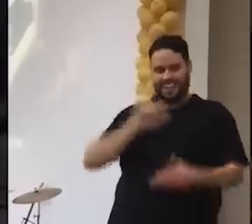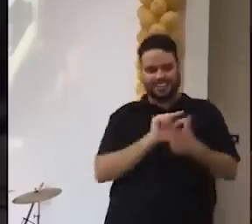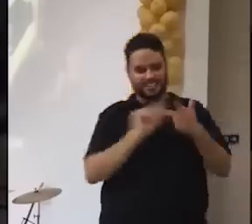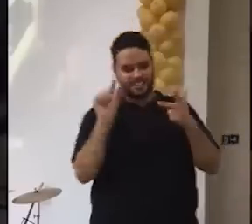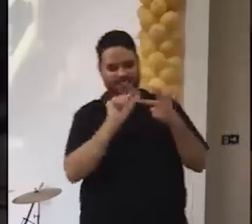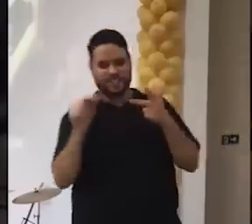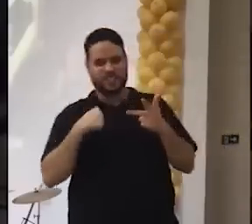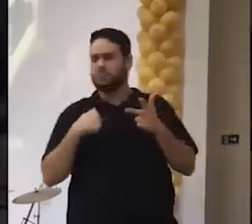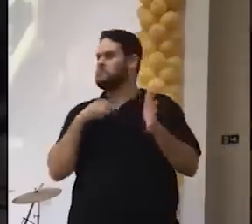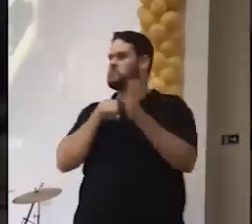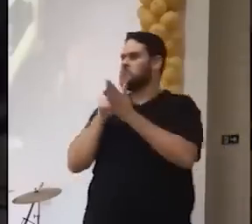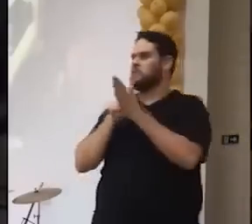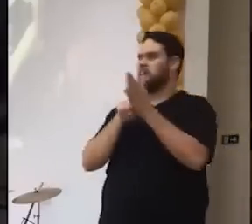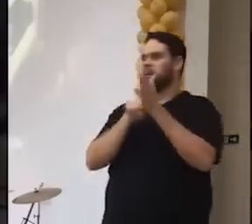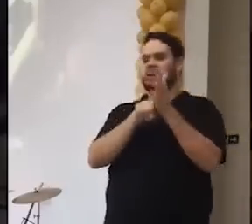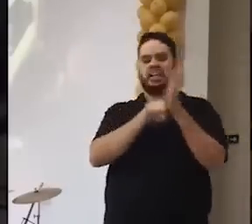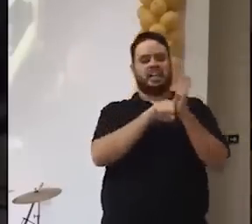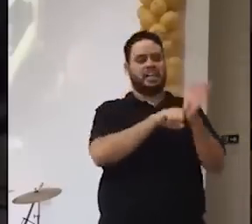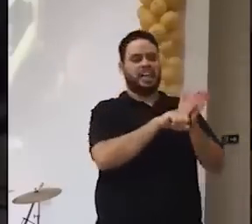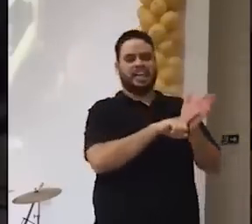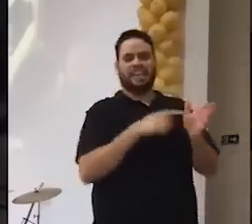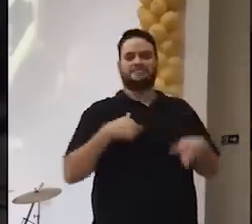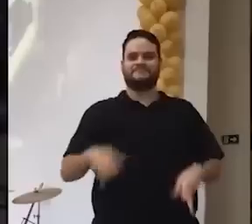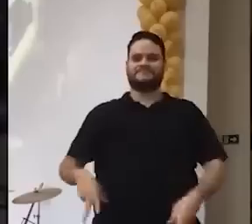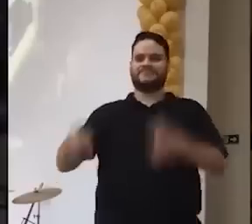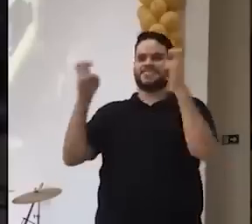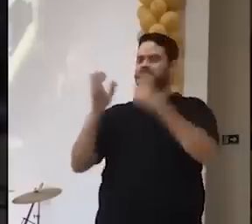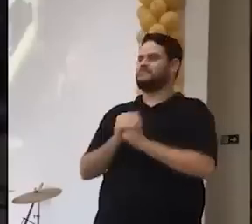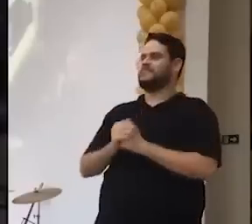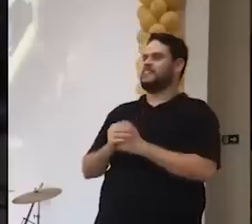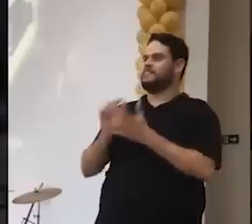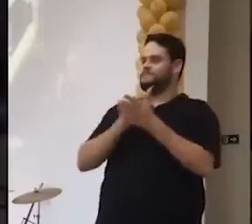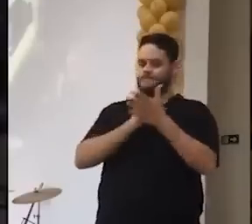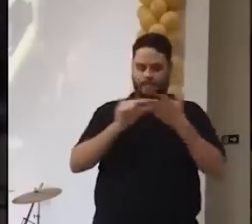fui pesquisar e percebi que essa frase não é verdadeira.